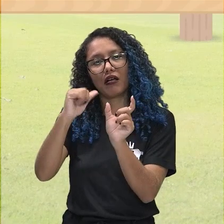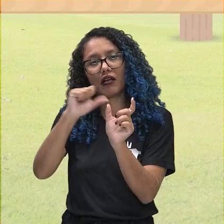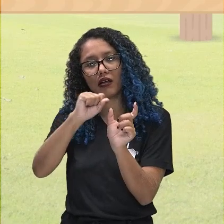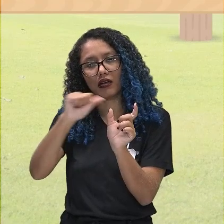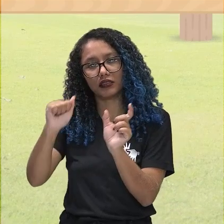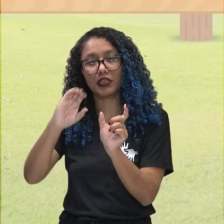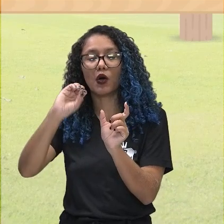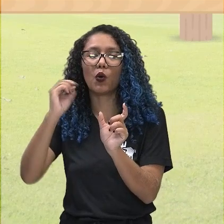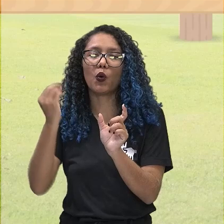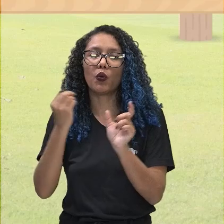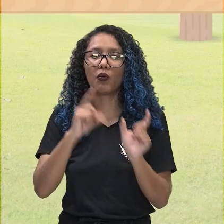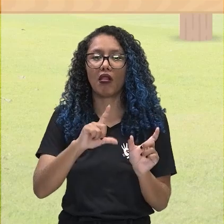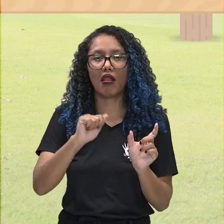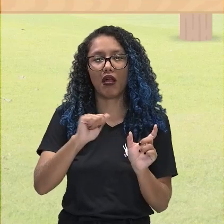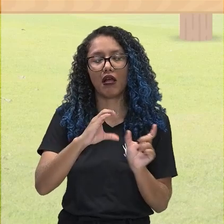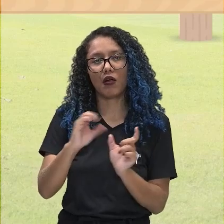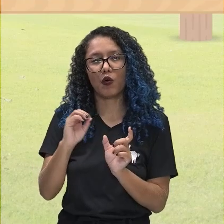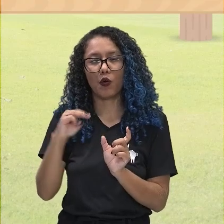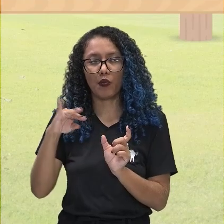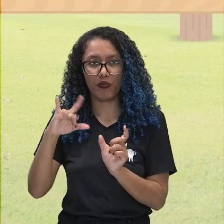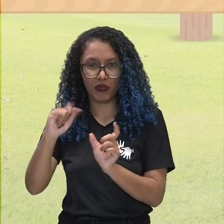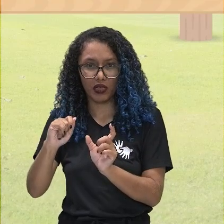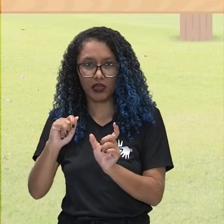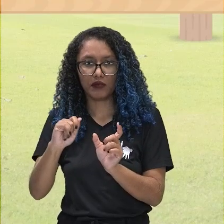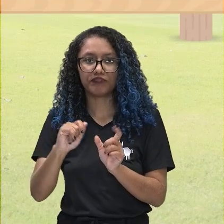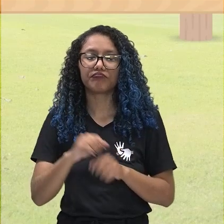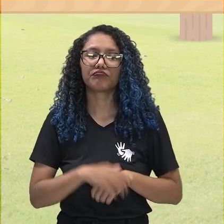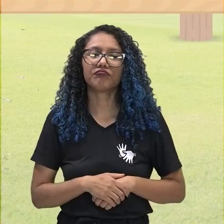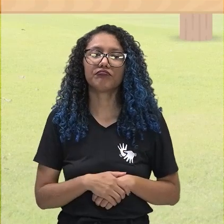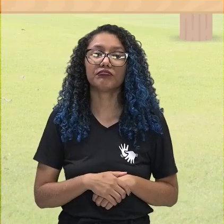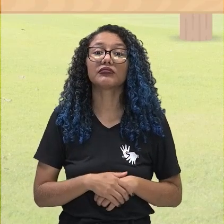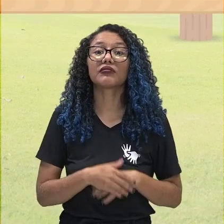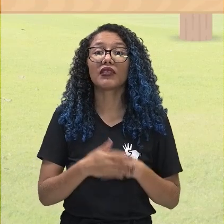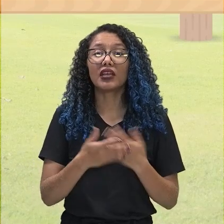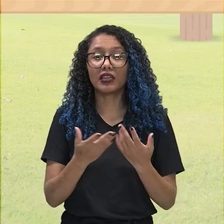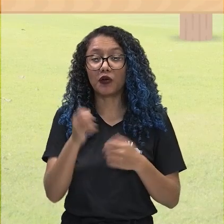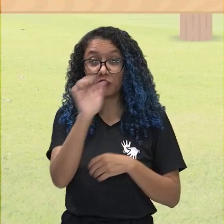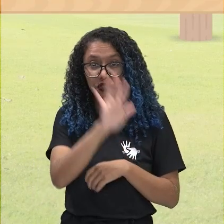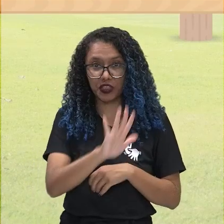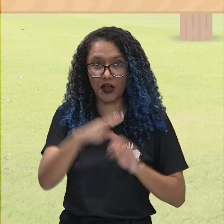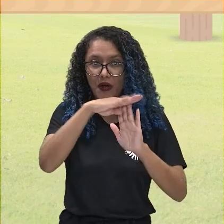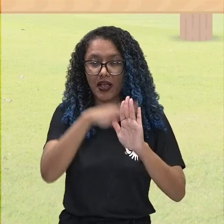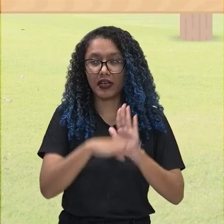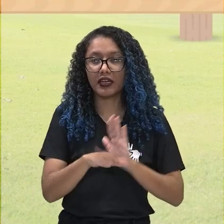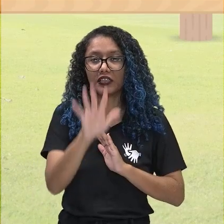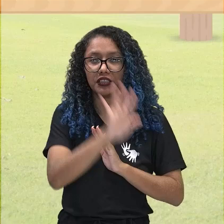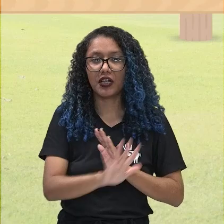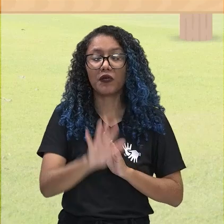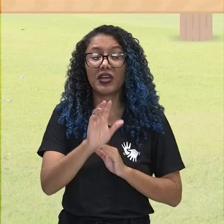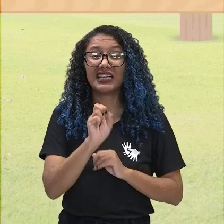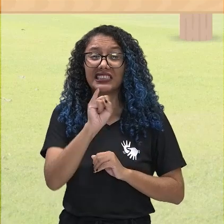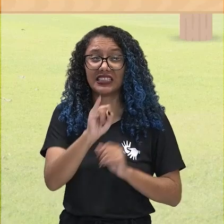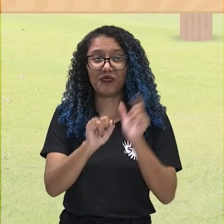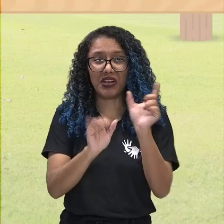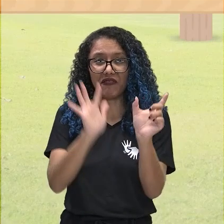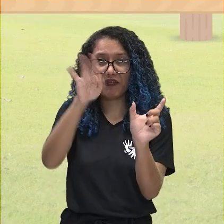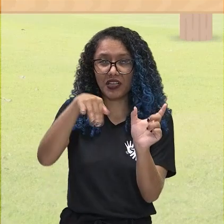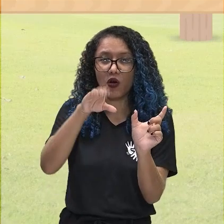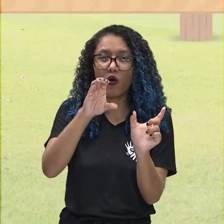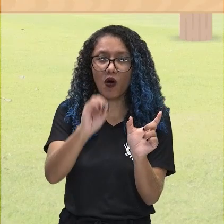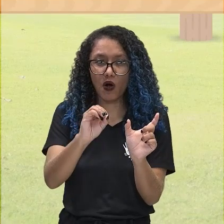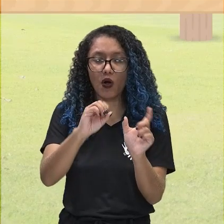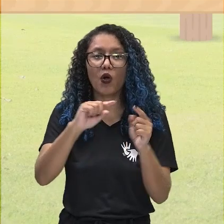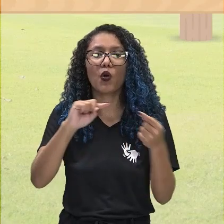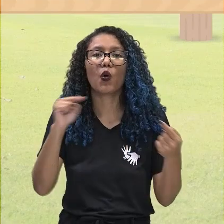geral, palavras terminadas com O são masculinas e palavras terminadas com A